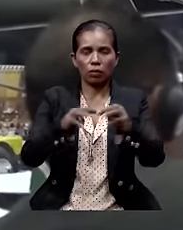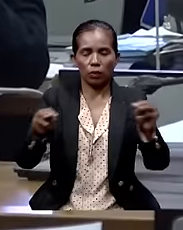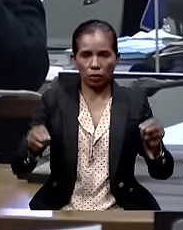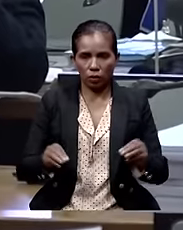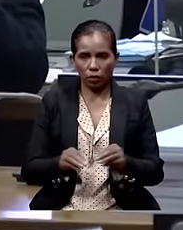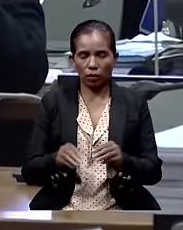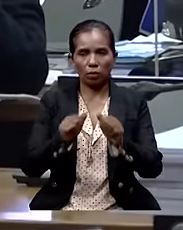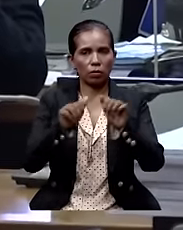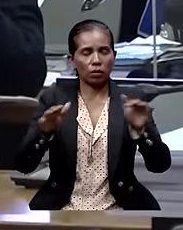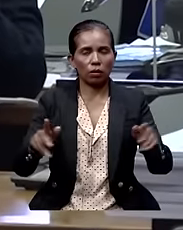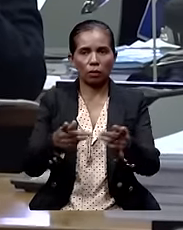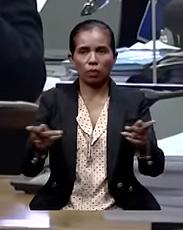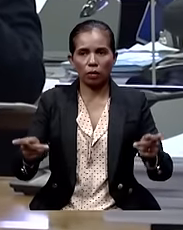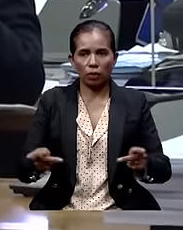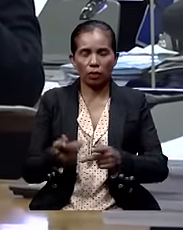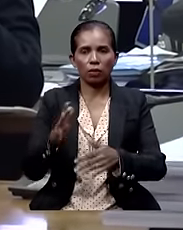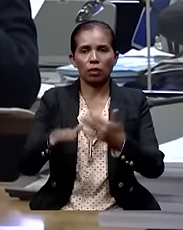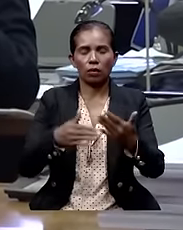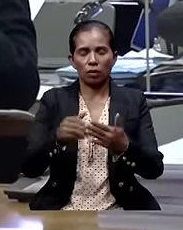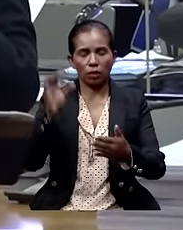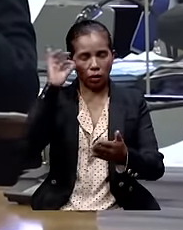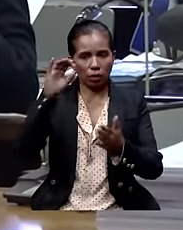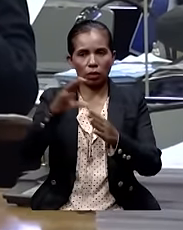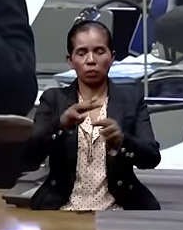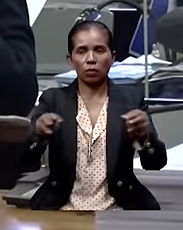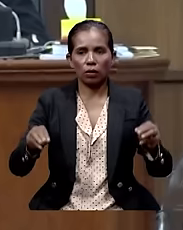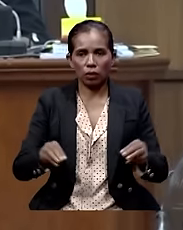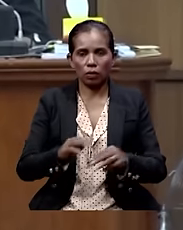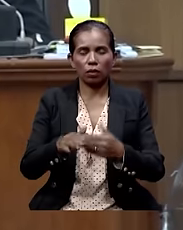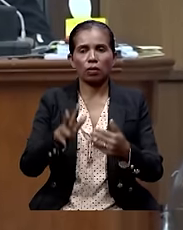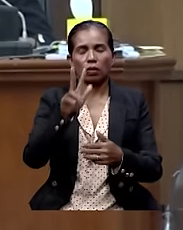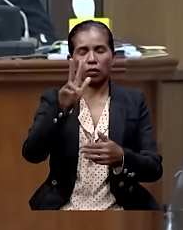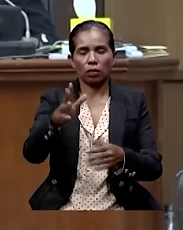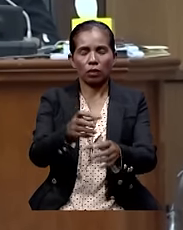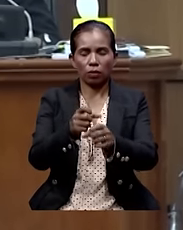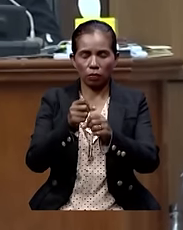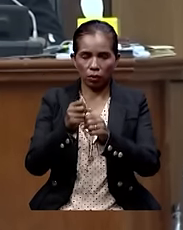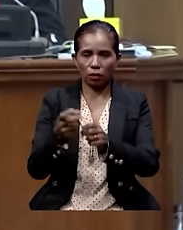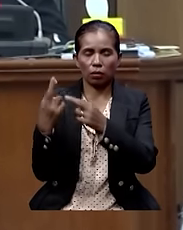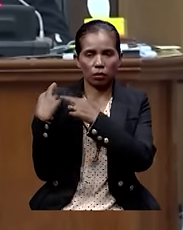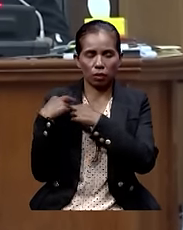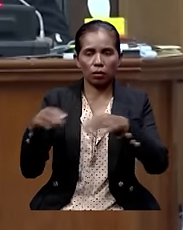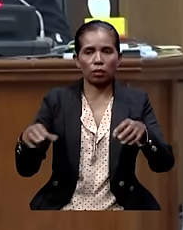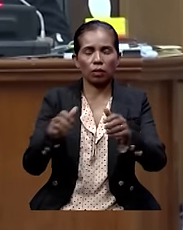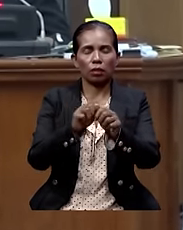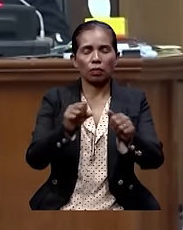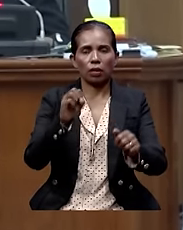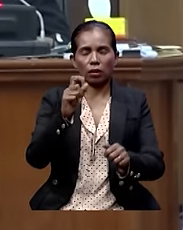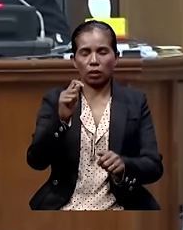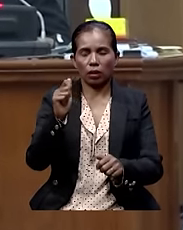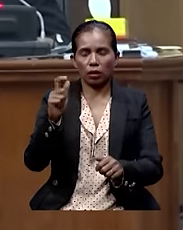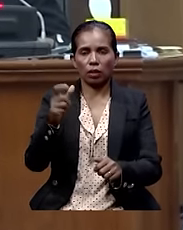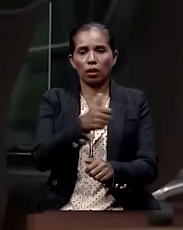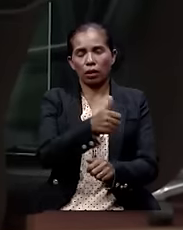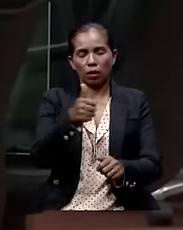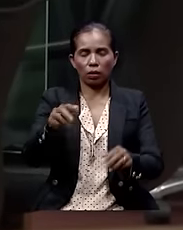municipais, administrador posto administrativo no Secretaria Municipal, na Intolo Simona Posse Russi, ministro da Administração Estatal, e a